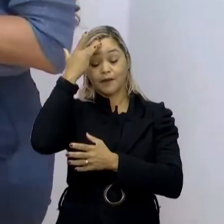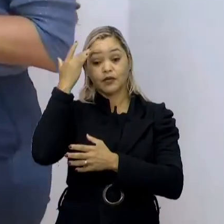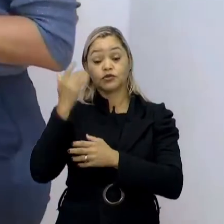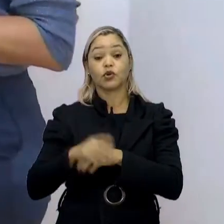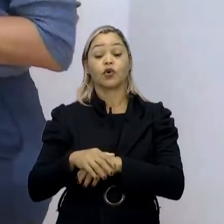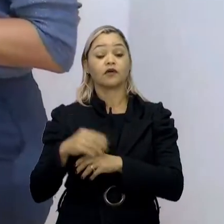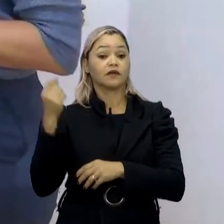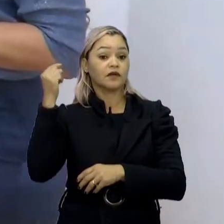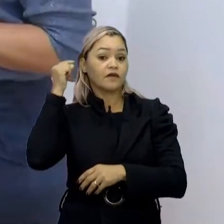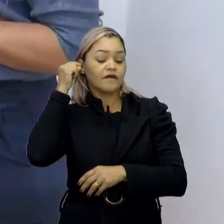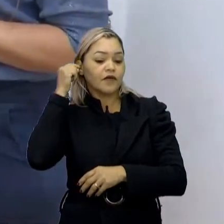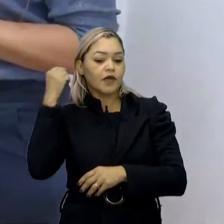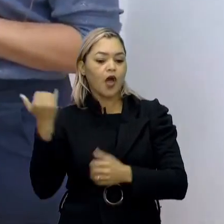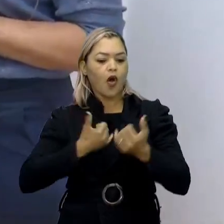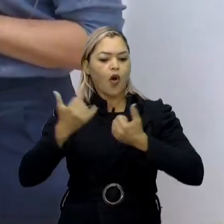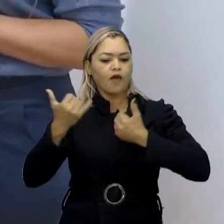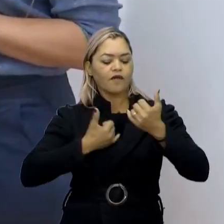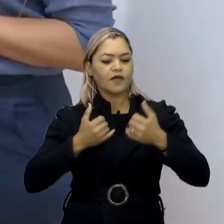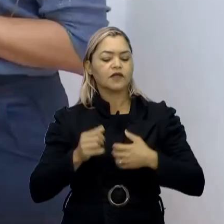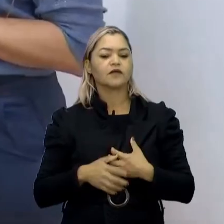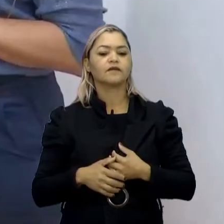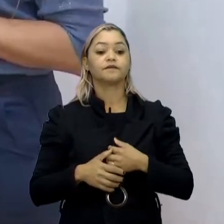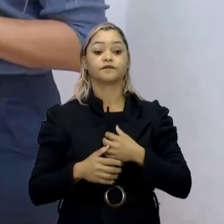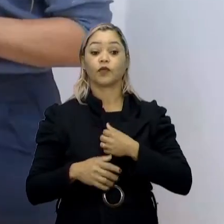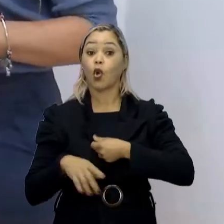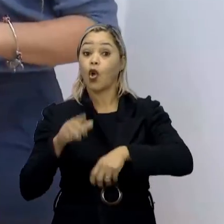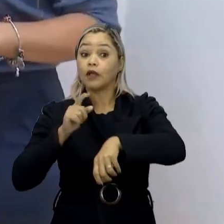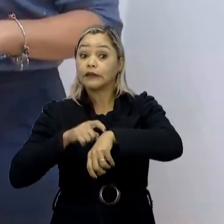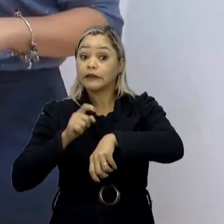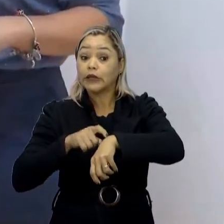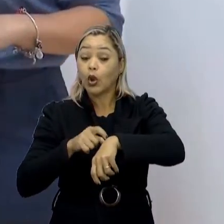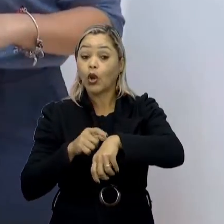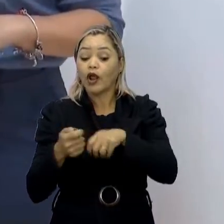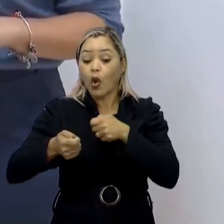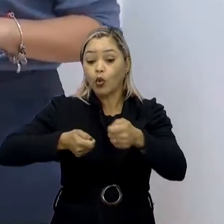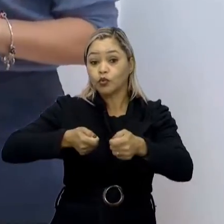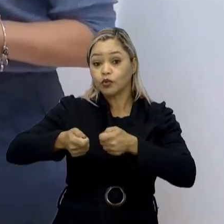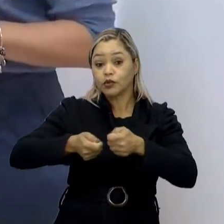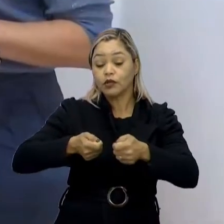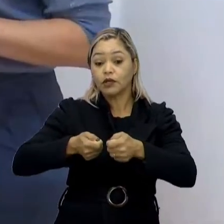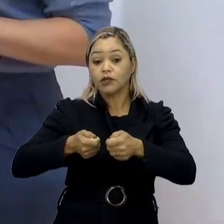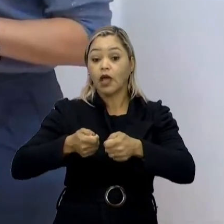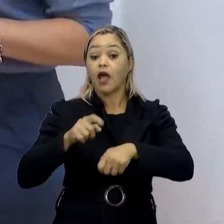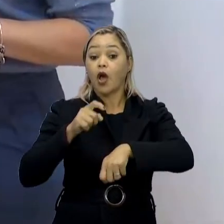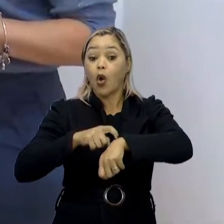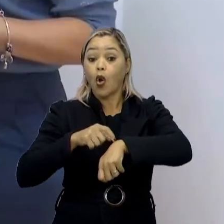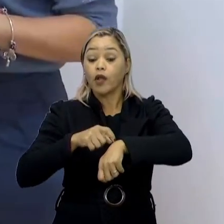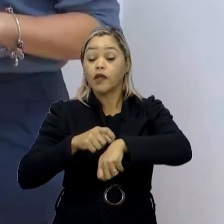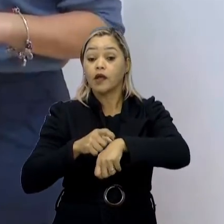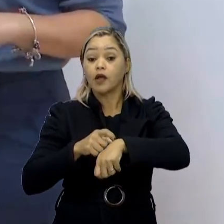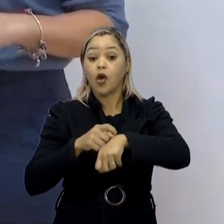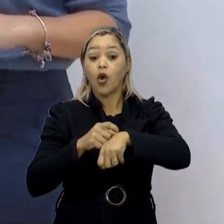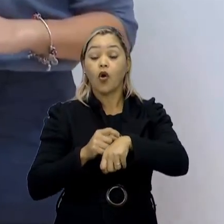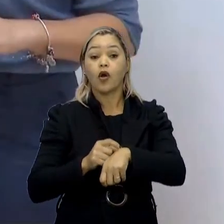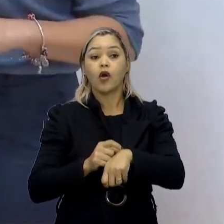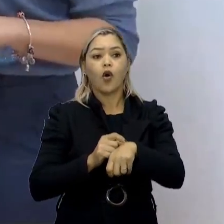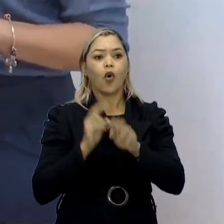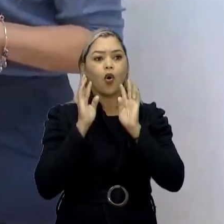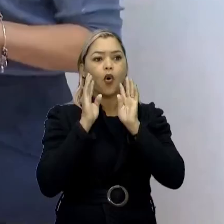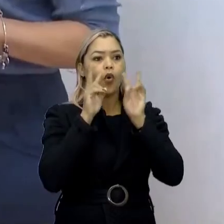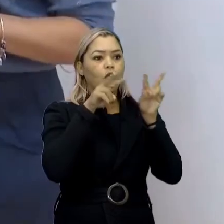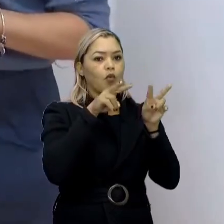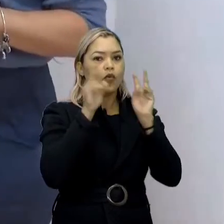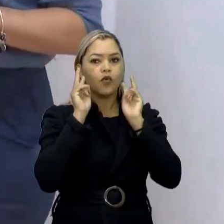gente fica ouvindo aqui é quem vai falar assim, Luciana, ó, agora o VT vai entrar no ar, ou então, olha para a câmera 1, olha para a câmera